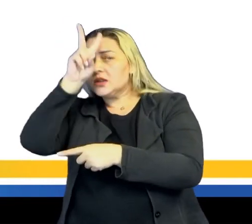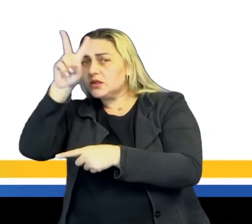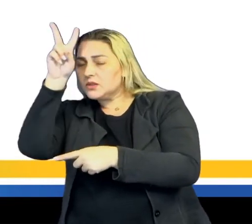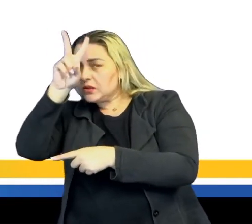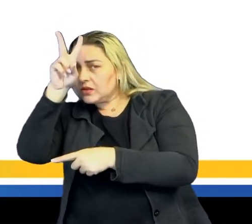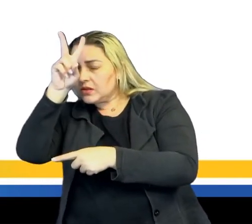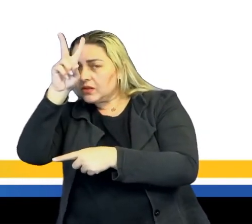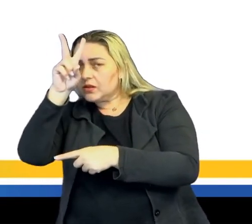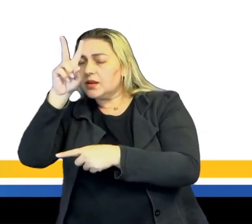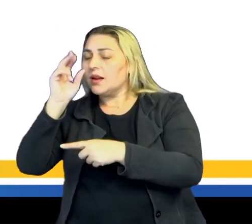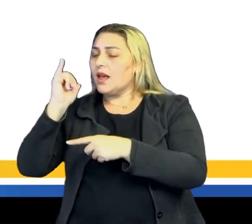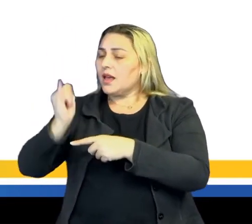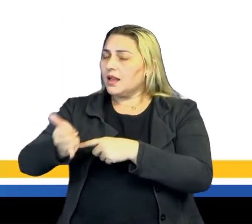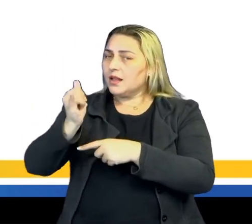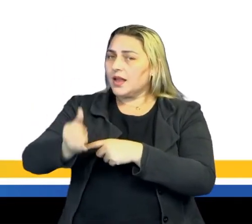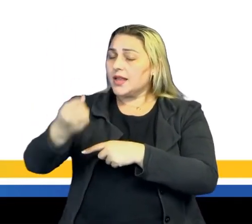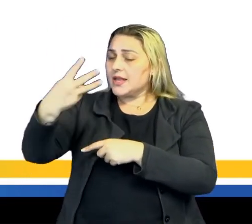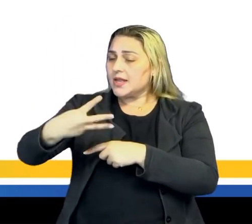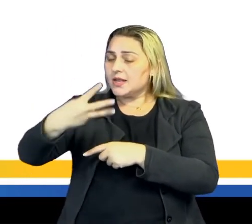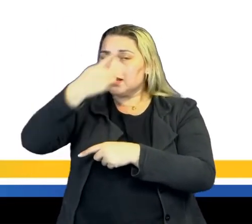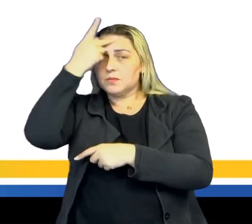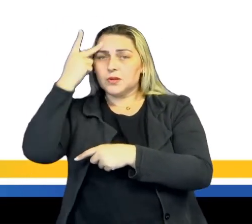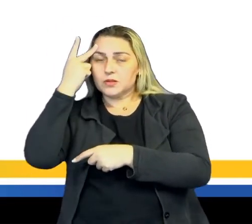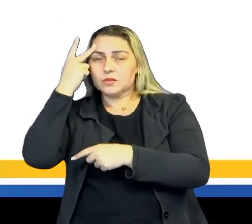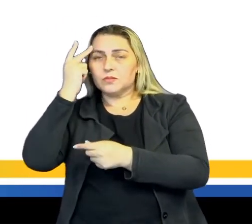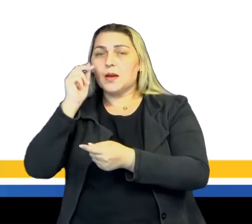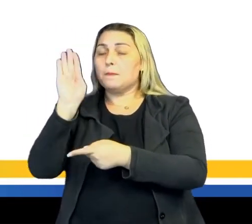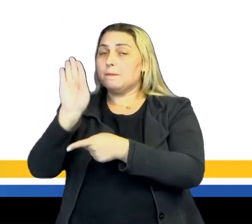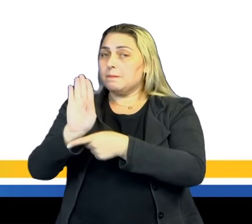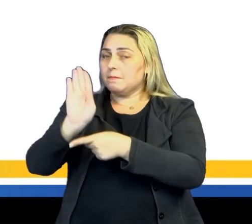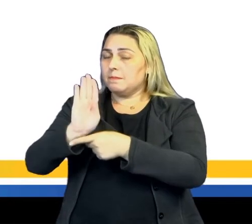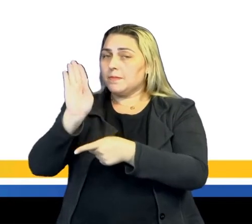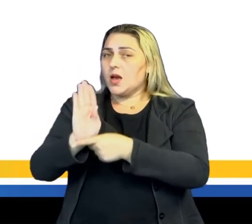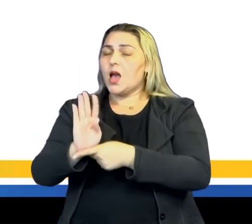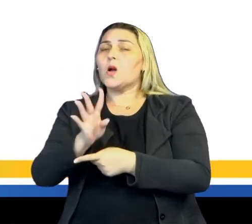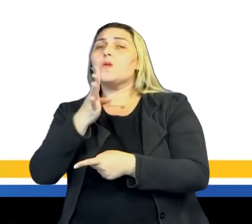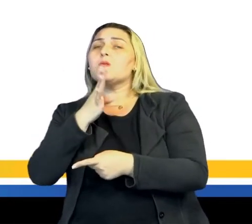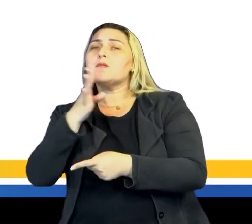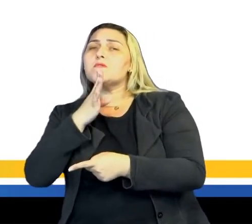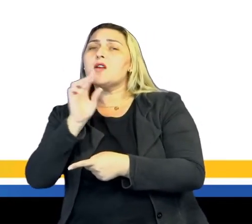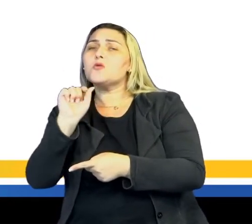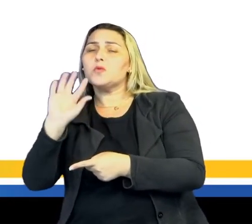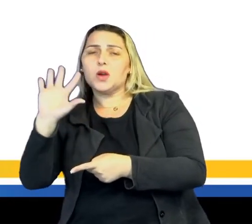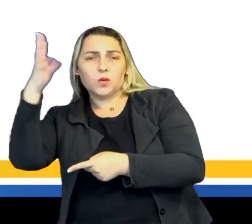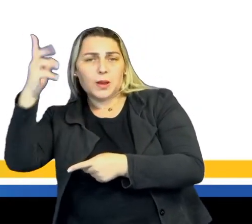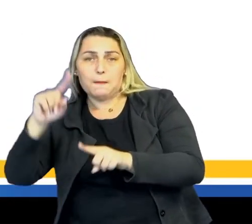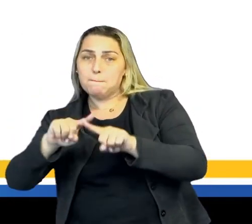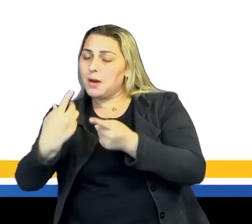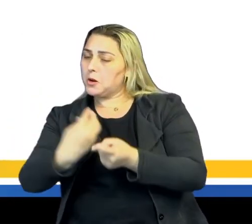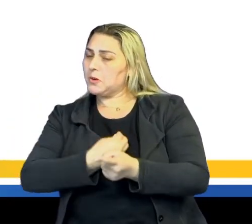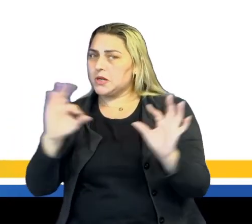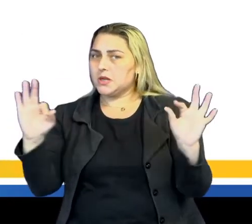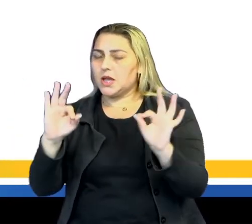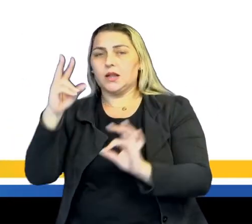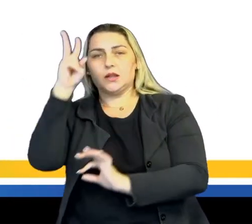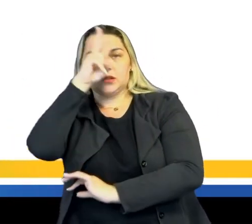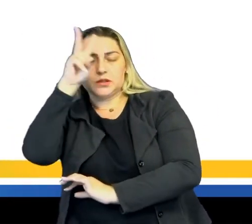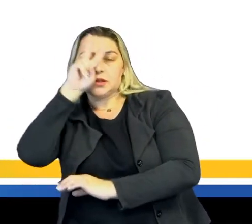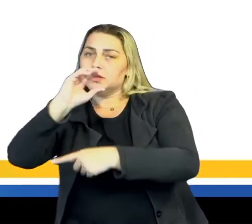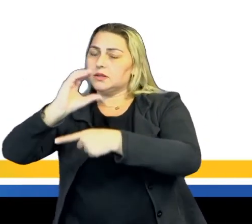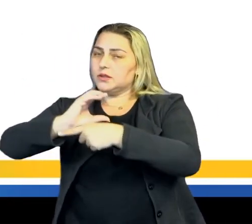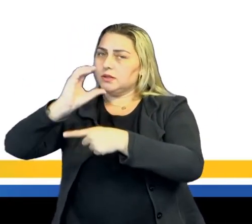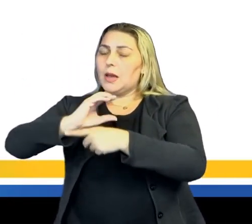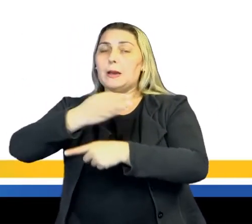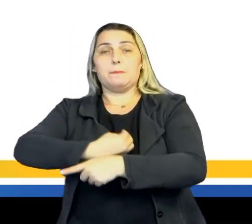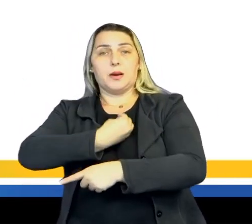história é narrada em terceira pessoa. B, conhece os fatos, mas não participa da história.